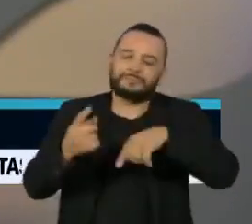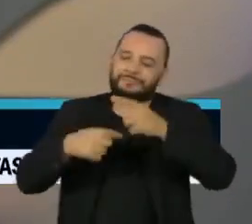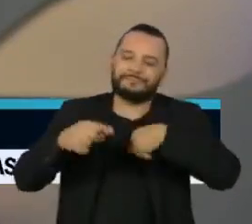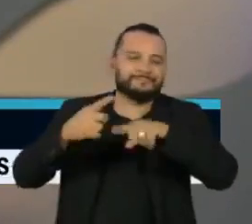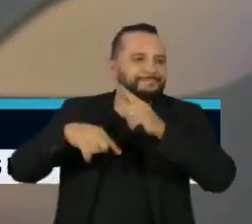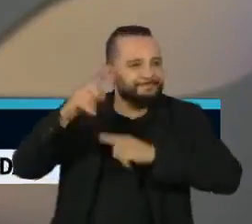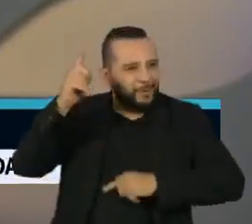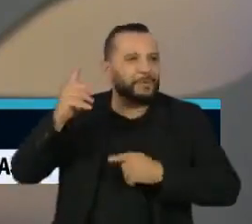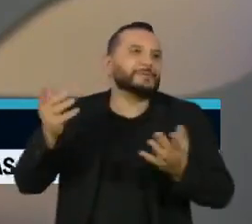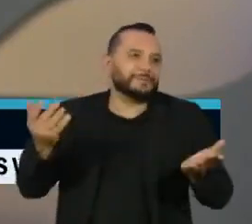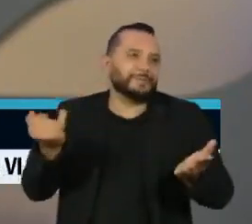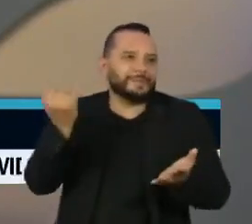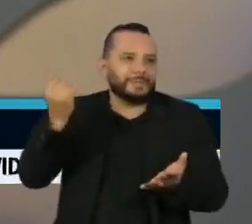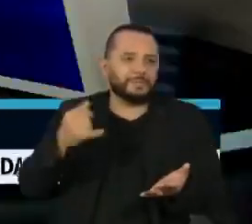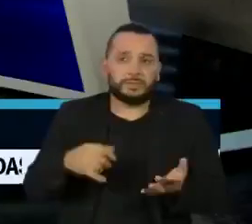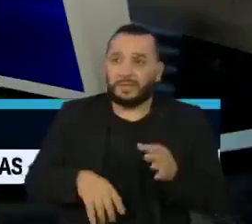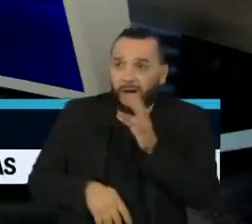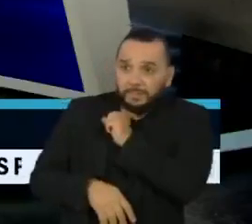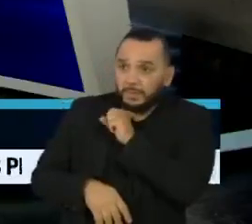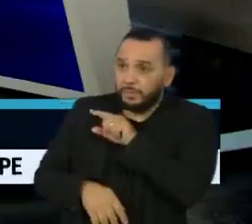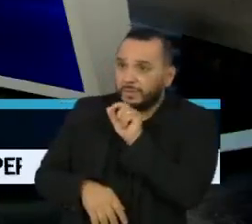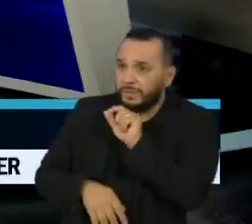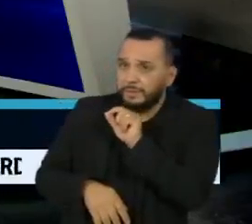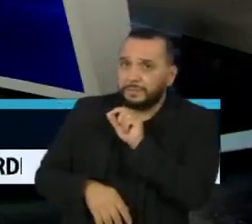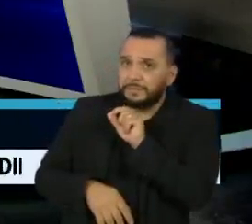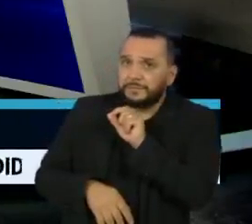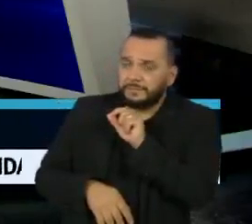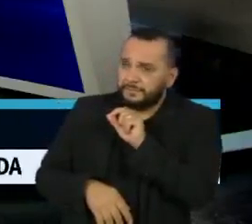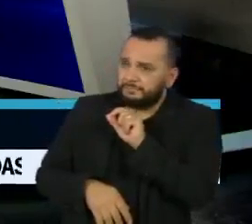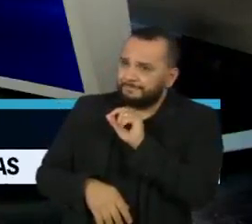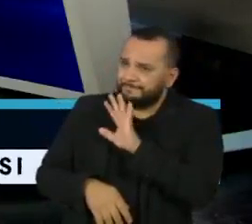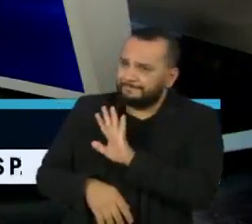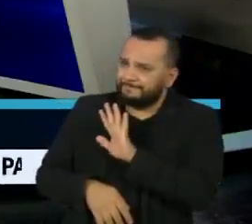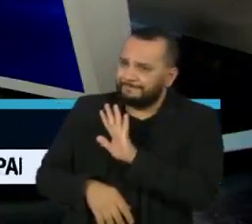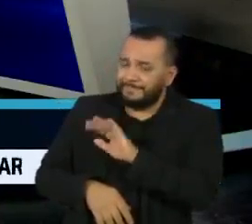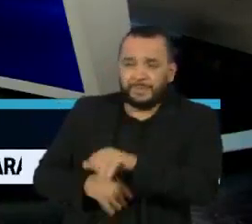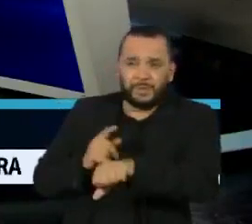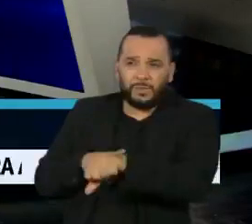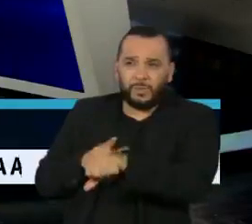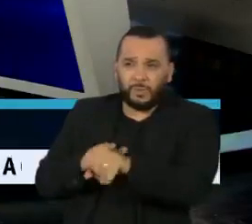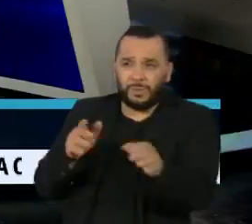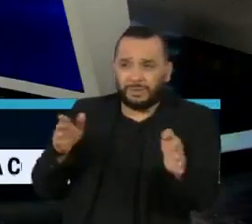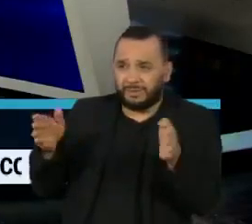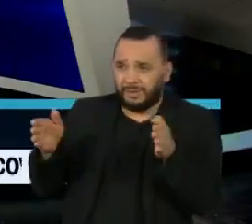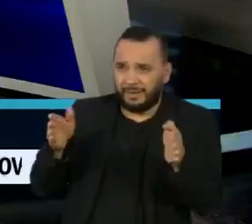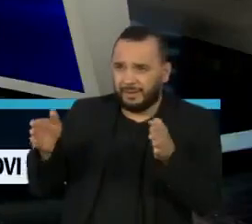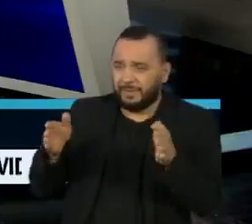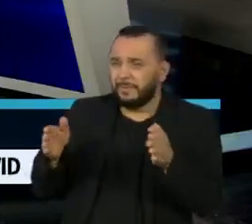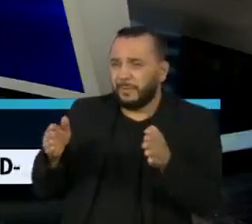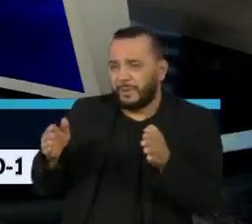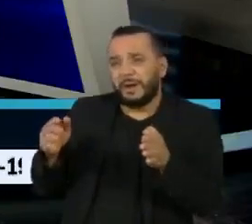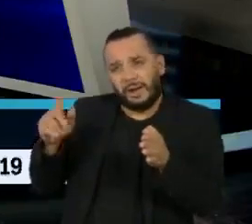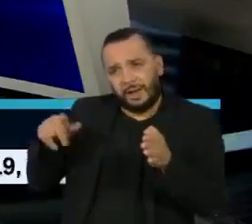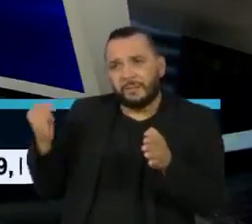pode fazer diferença. Rapidamente, para a gente encerrar, o tempo também é soberano na relação do impacto